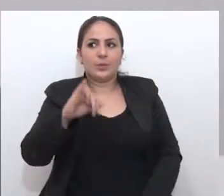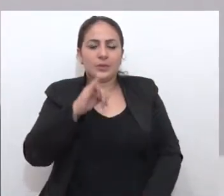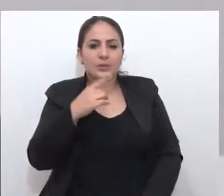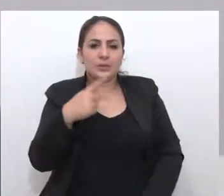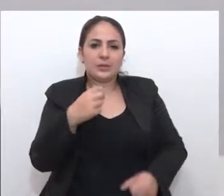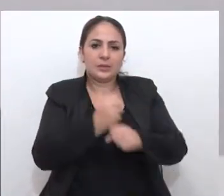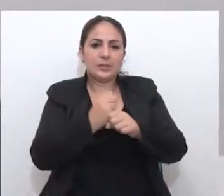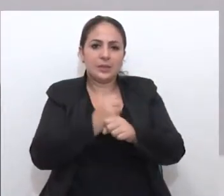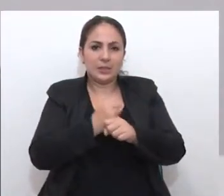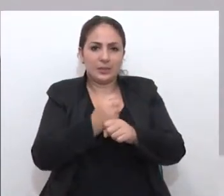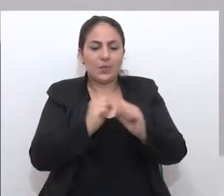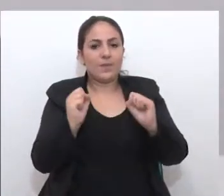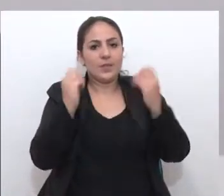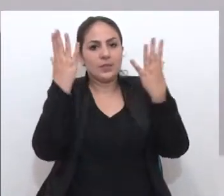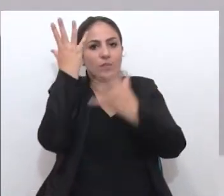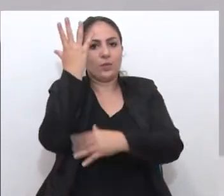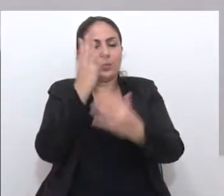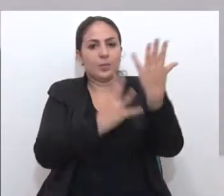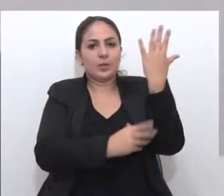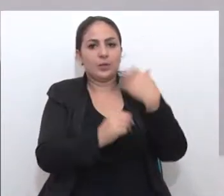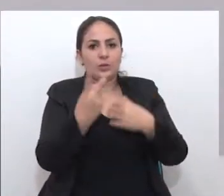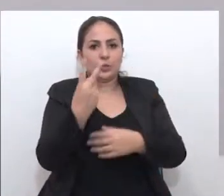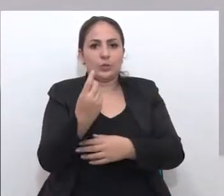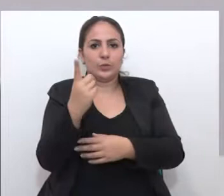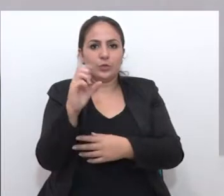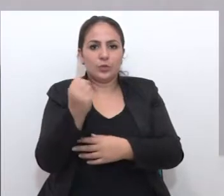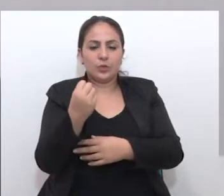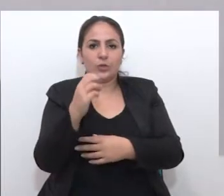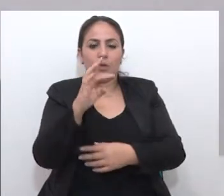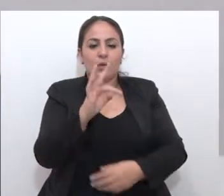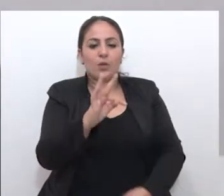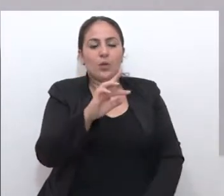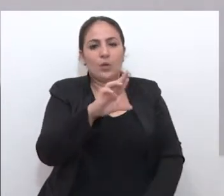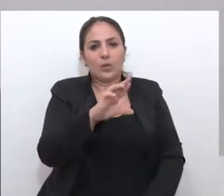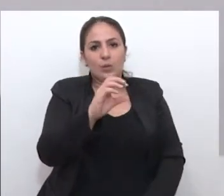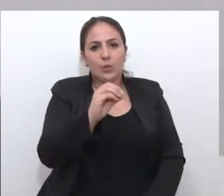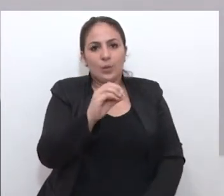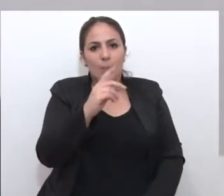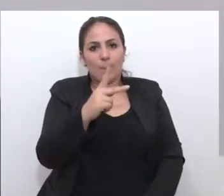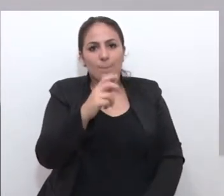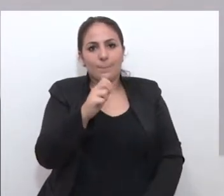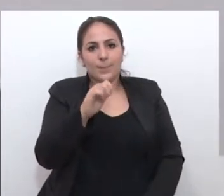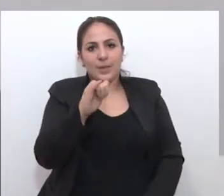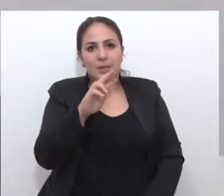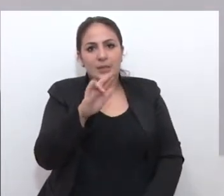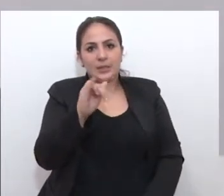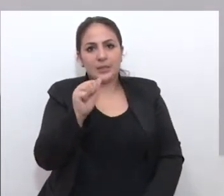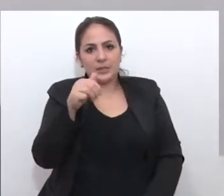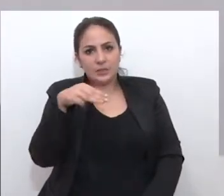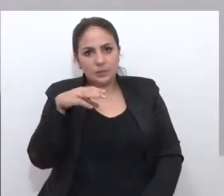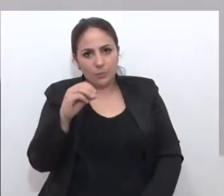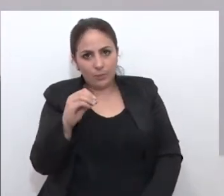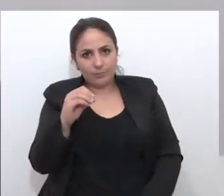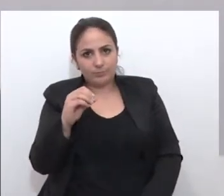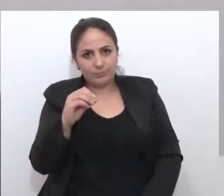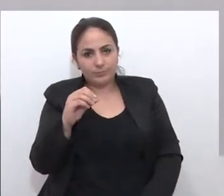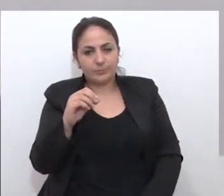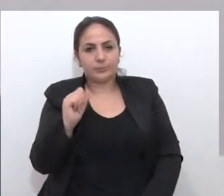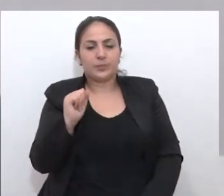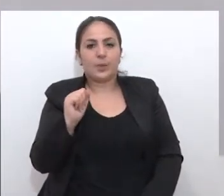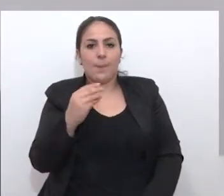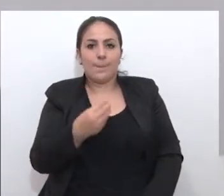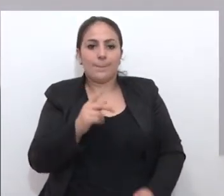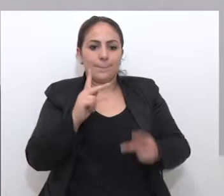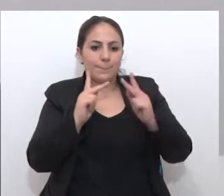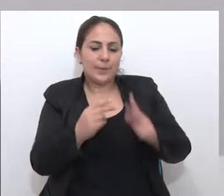muito importante neste ano nos festejos Farroupilha 2018, que é o tropeirismo. E nada mais justo do que homenagear uma pessoa que